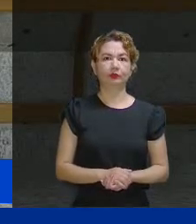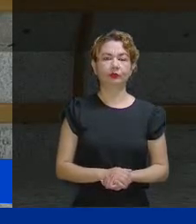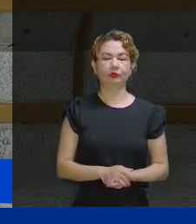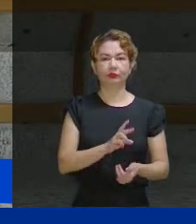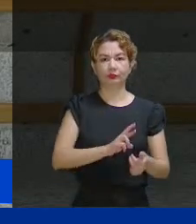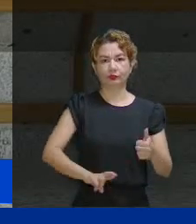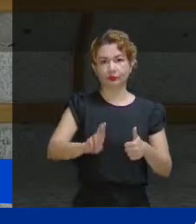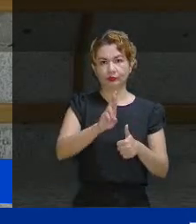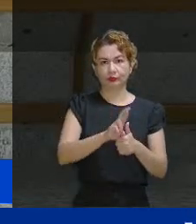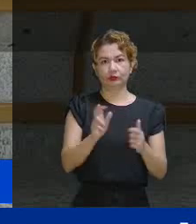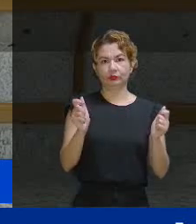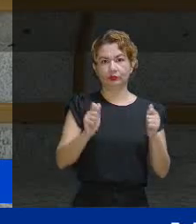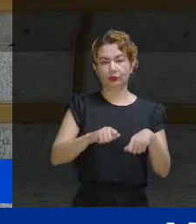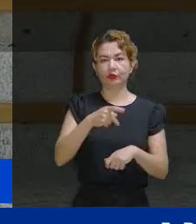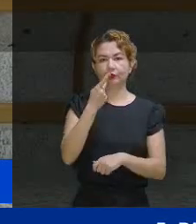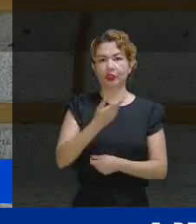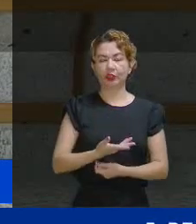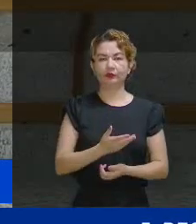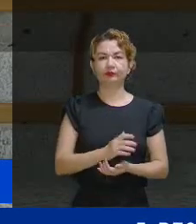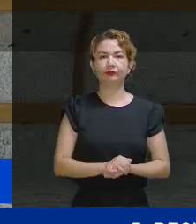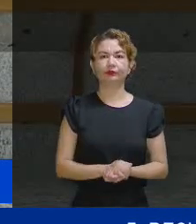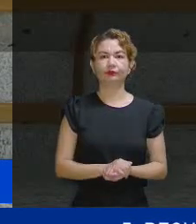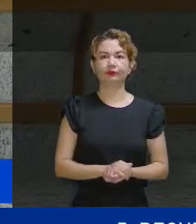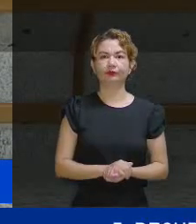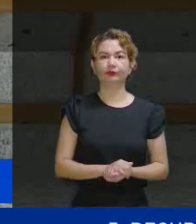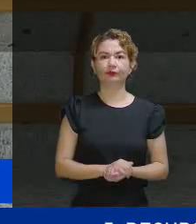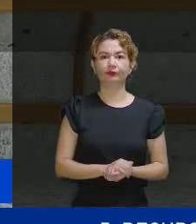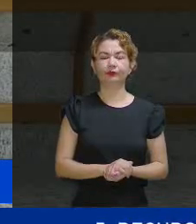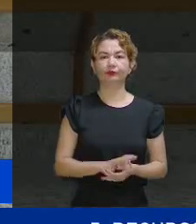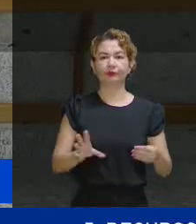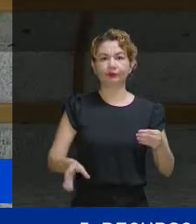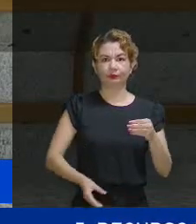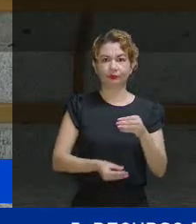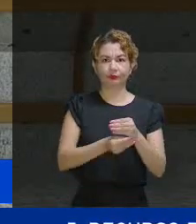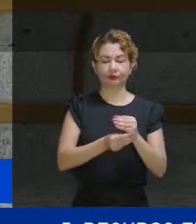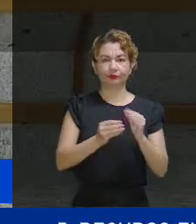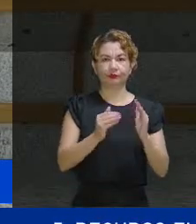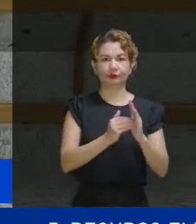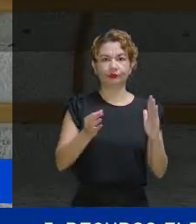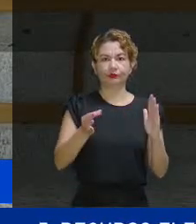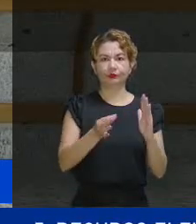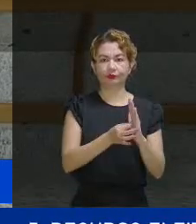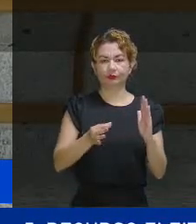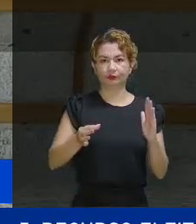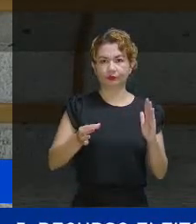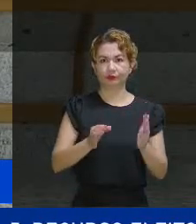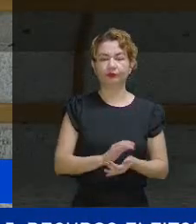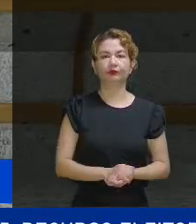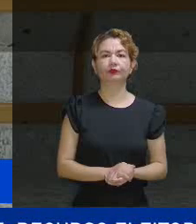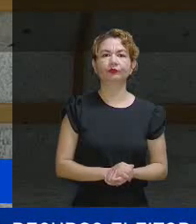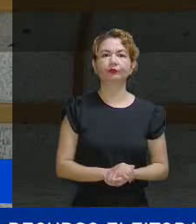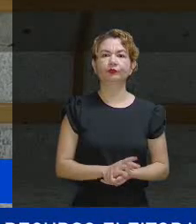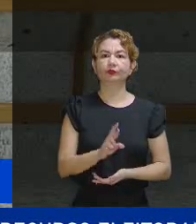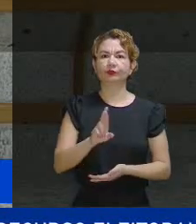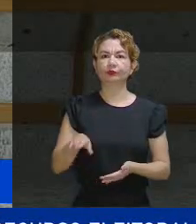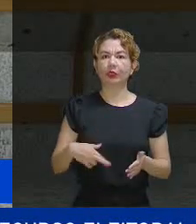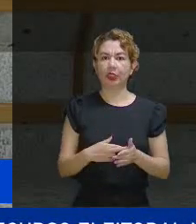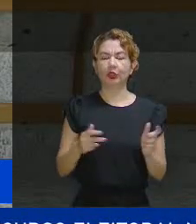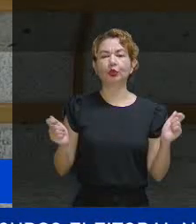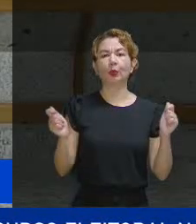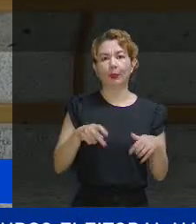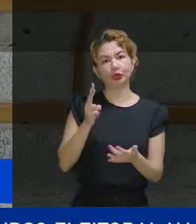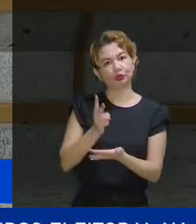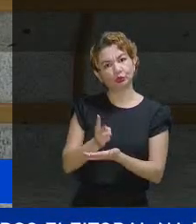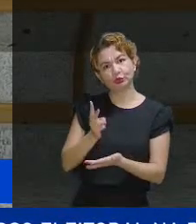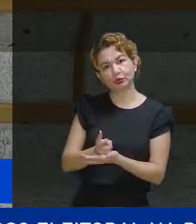Representante do Ministério Público, está com a palavra. Foco na parte central da mesa. Reitero os termos do parecer, senhor presidente. O relator pode